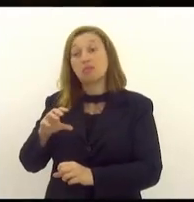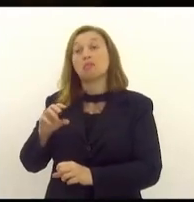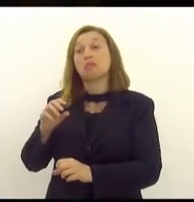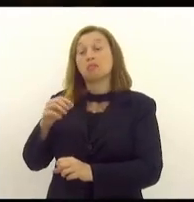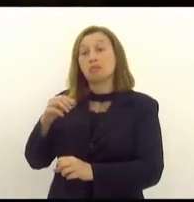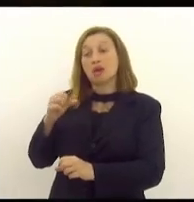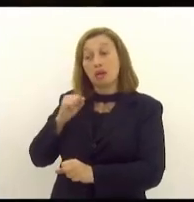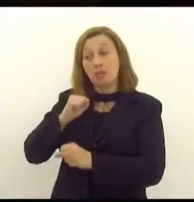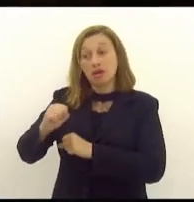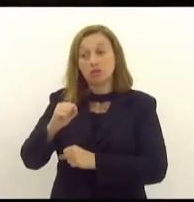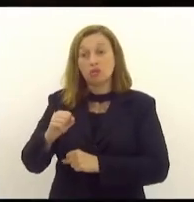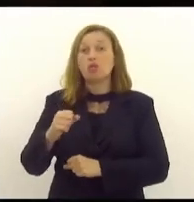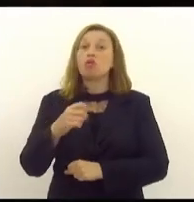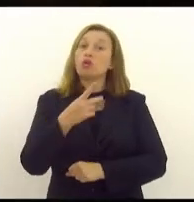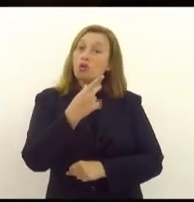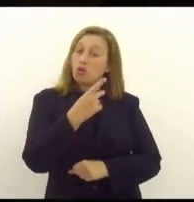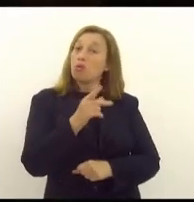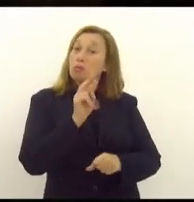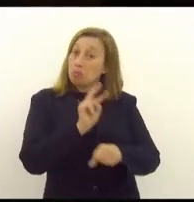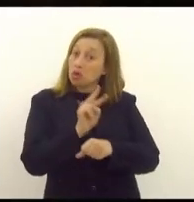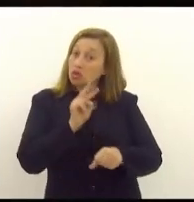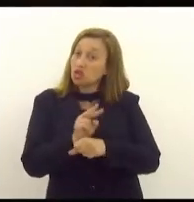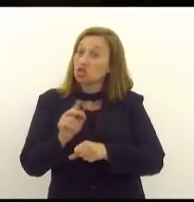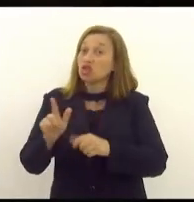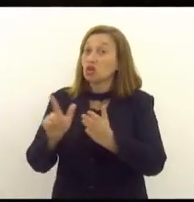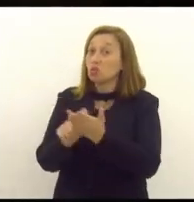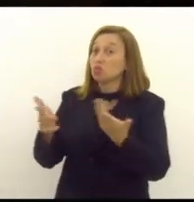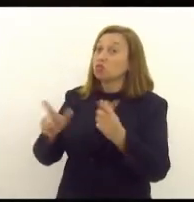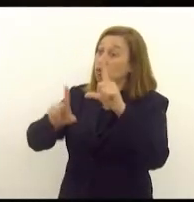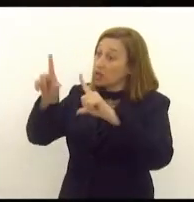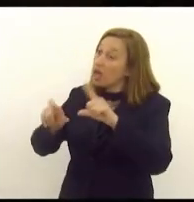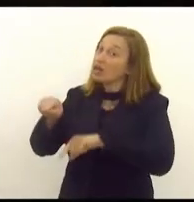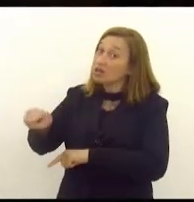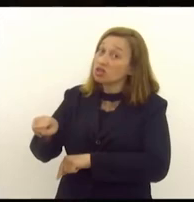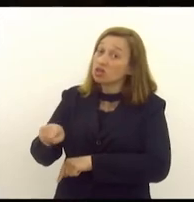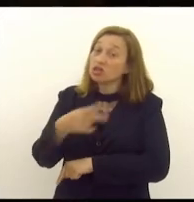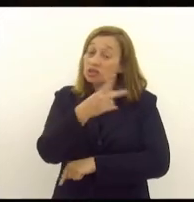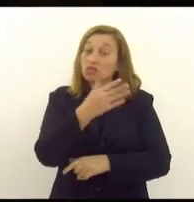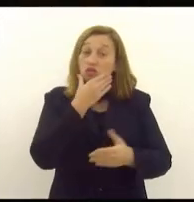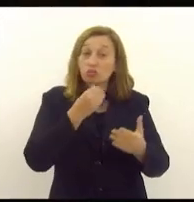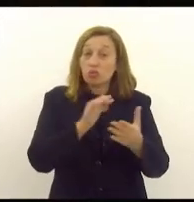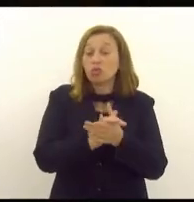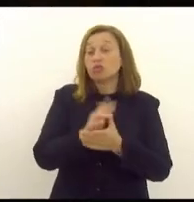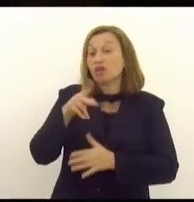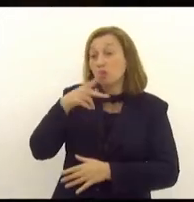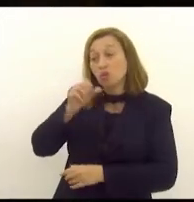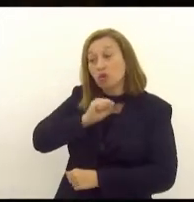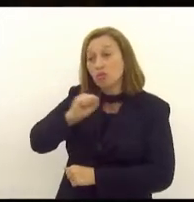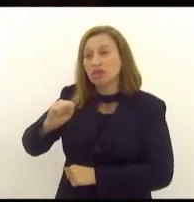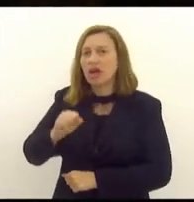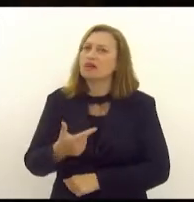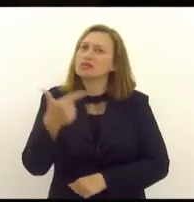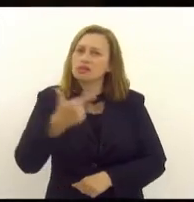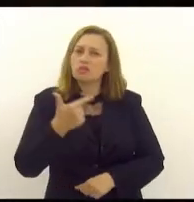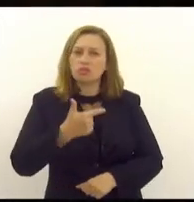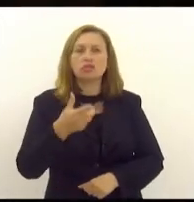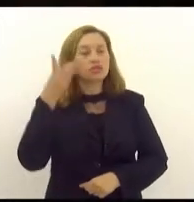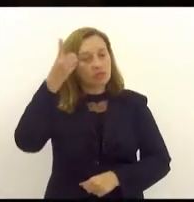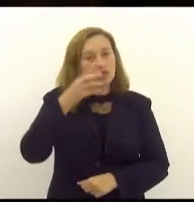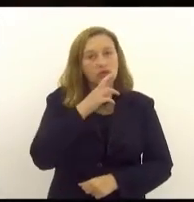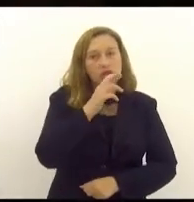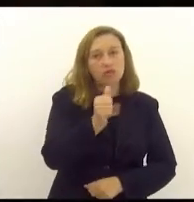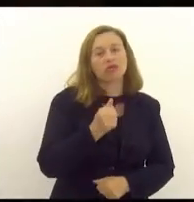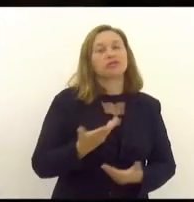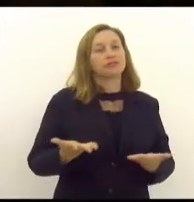que o marido da senhora ameaçou e seguro Deputado Rodrigo Amorim está aqui